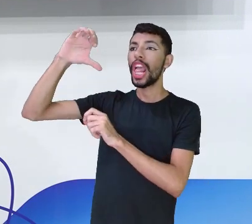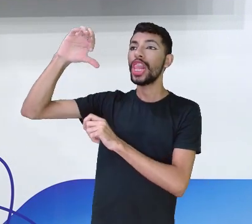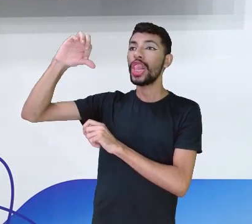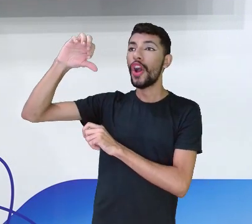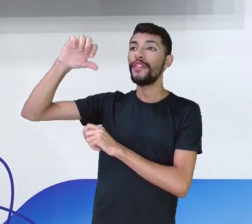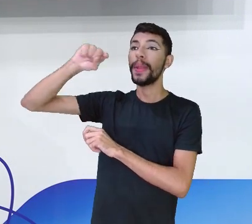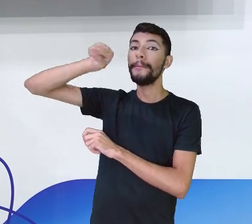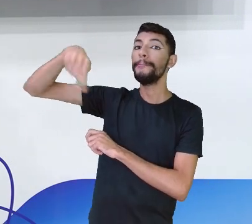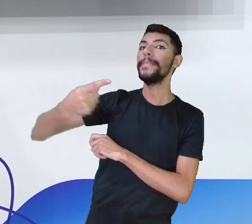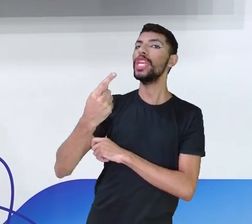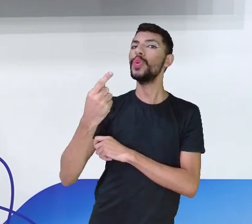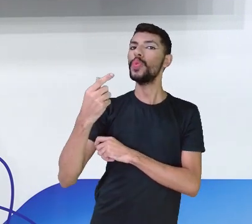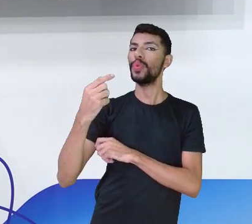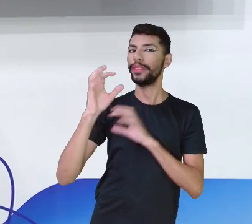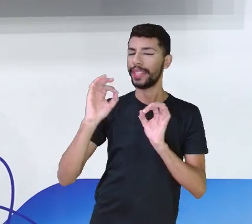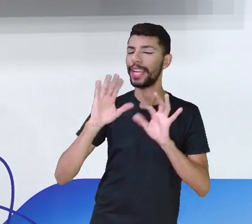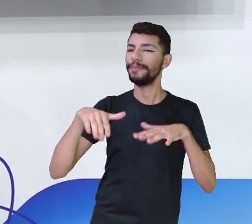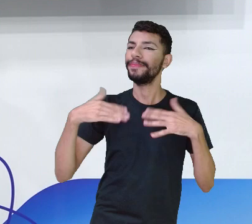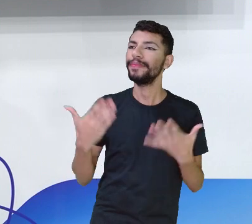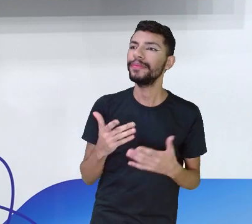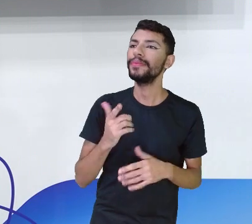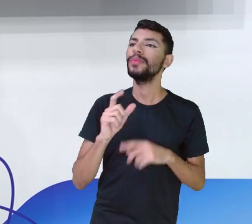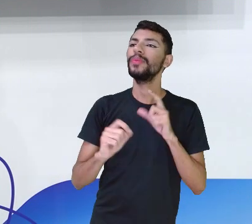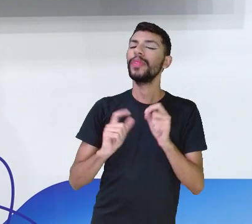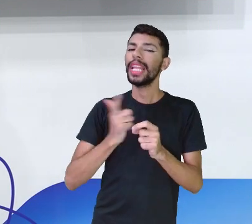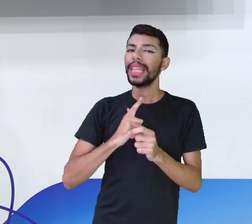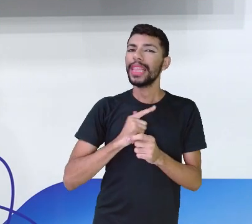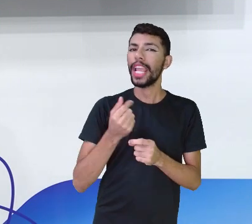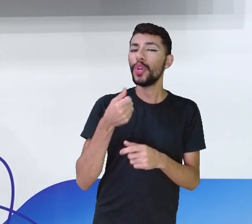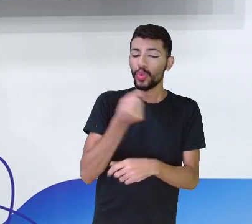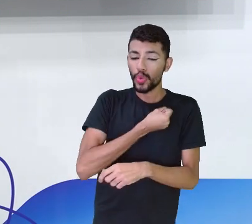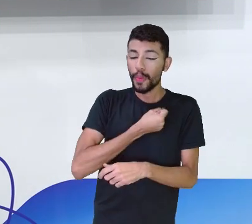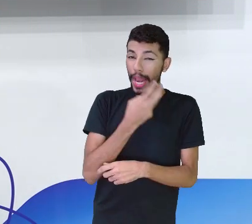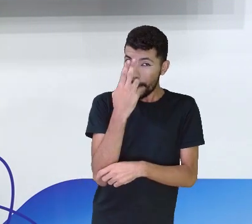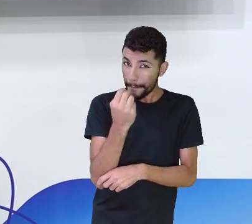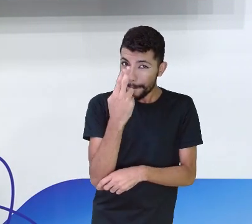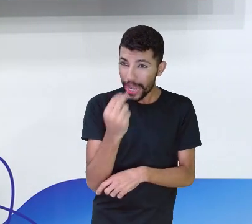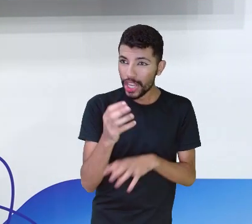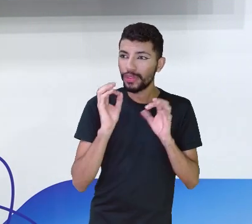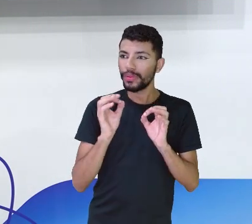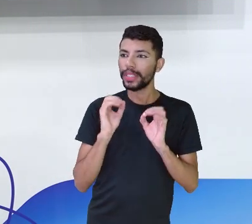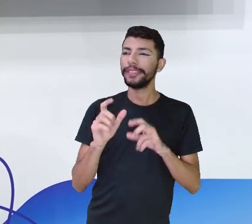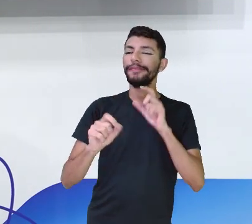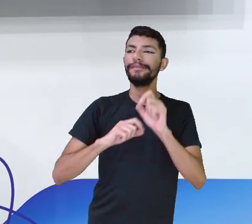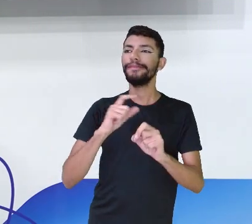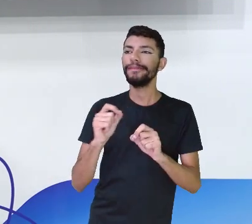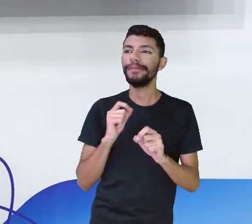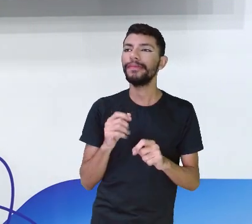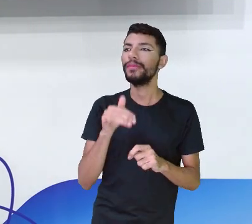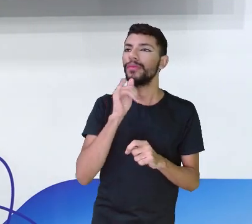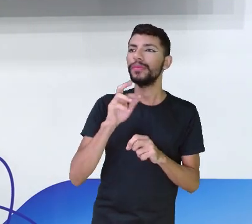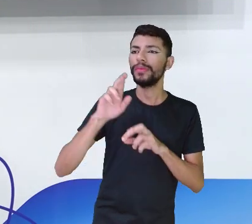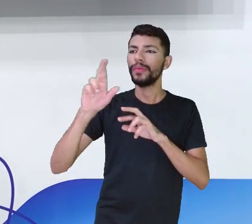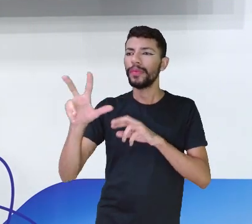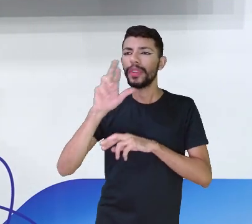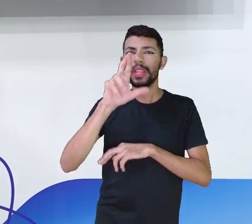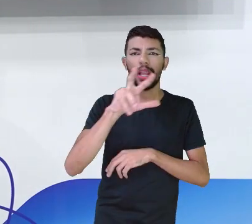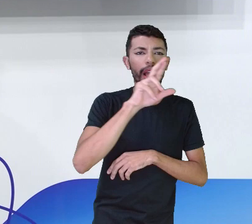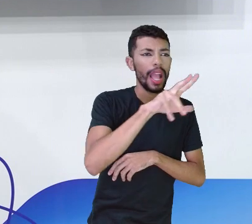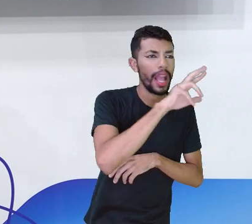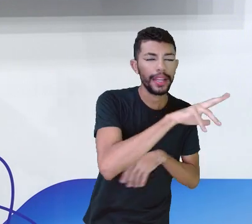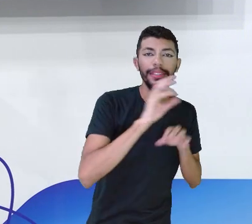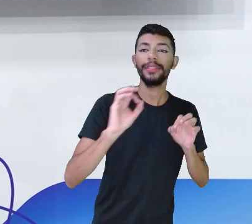valer 9.000. Eu tenho o mesmo algarismo em ordens diferentes que